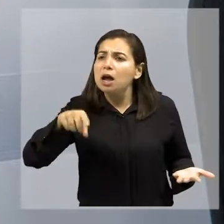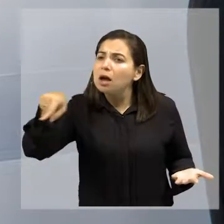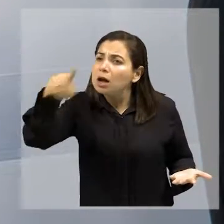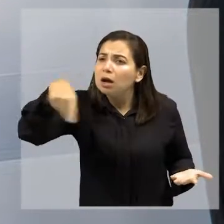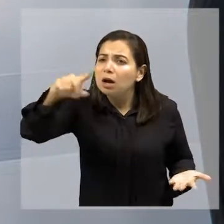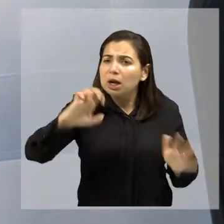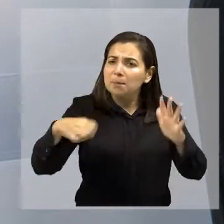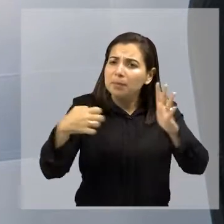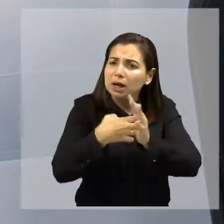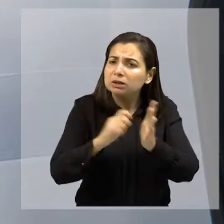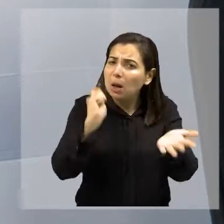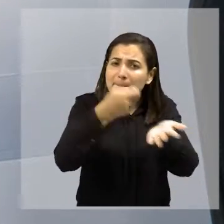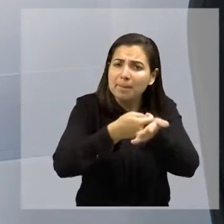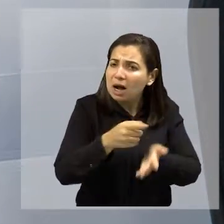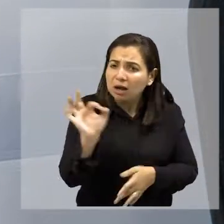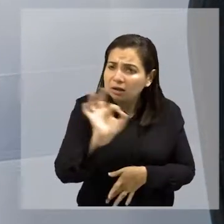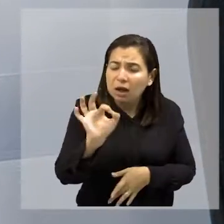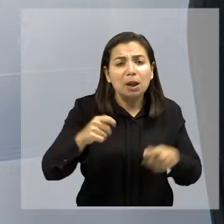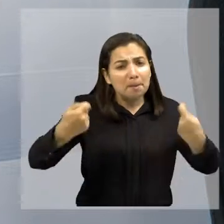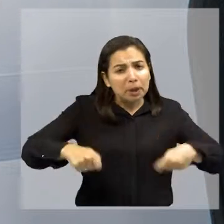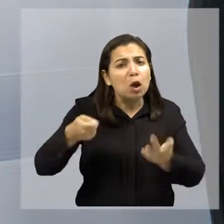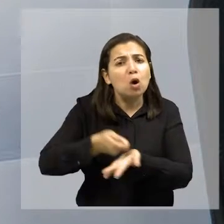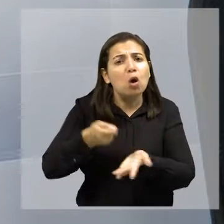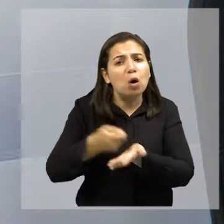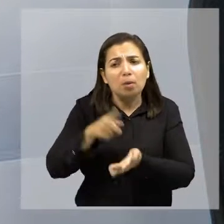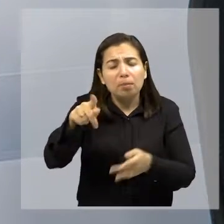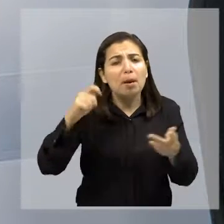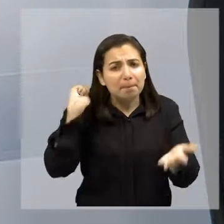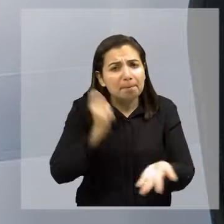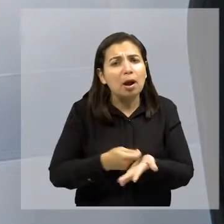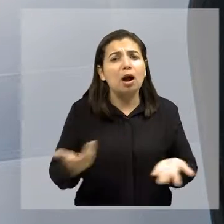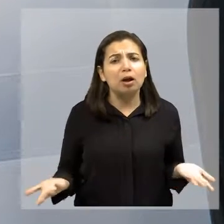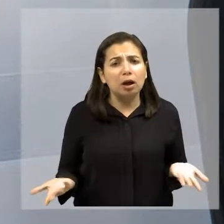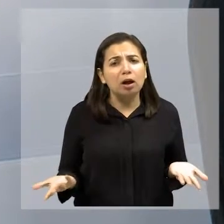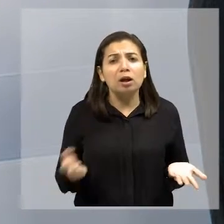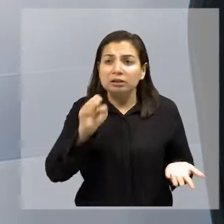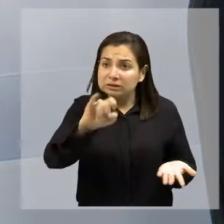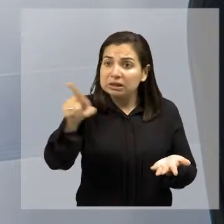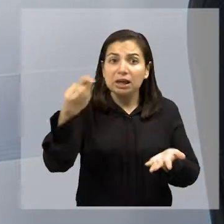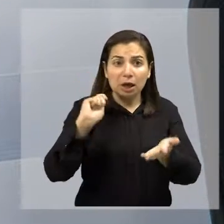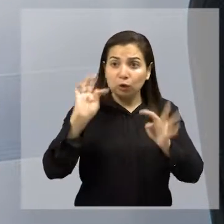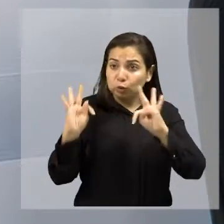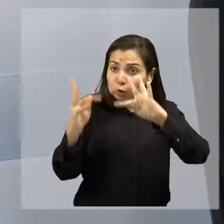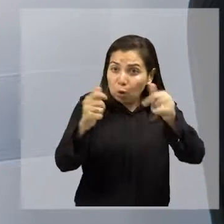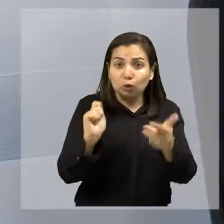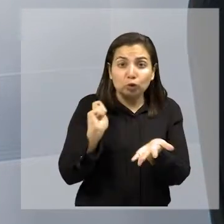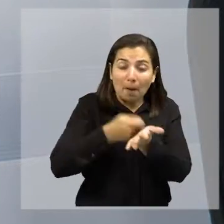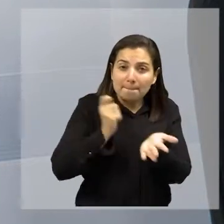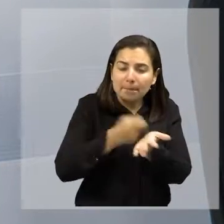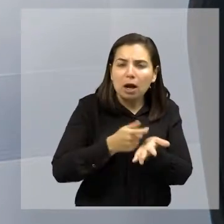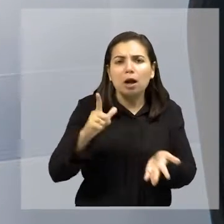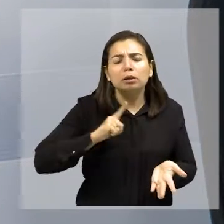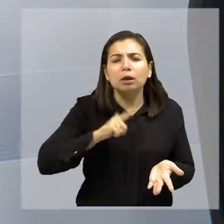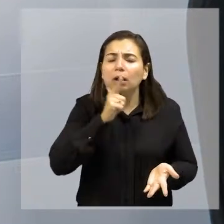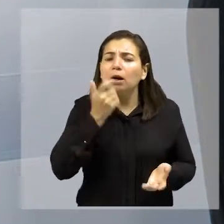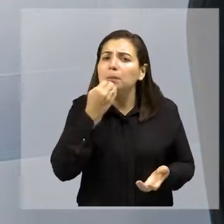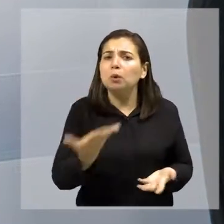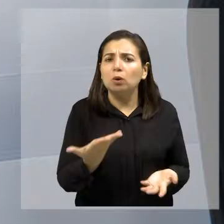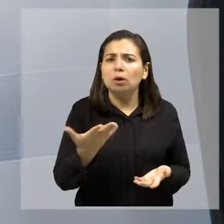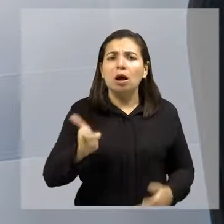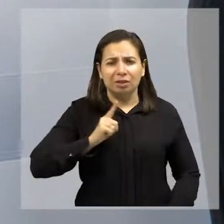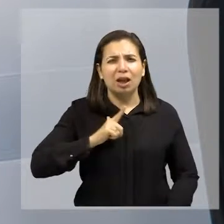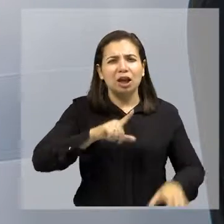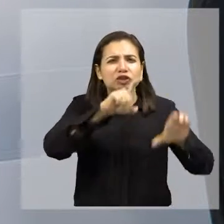sonegadores pagassem as suas dívidas junto à Previdência Social. Nós temos aí uma dívida da